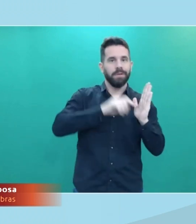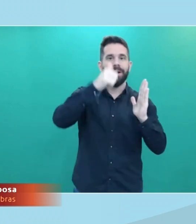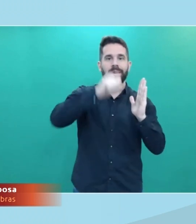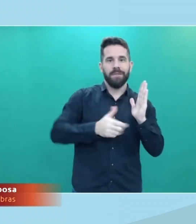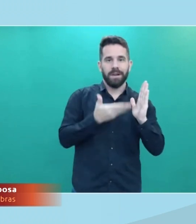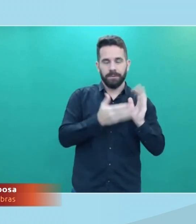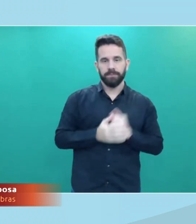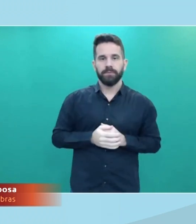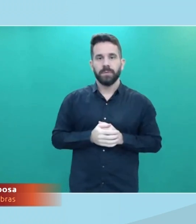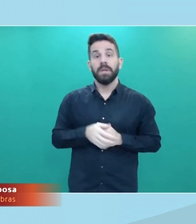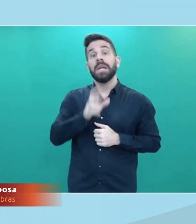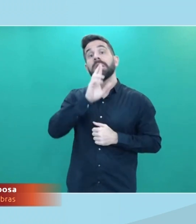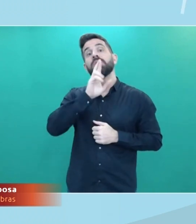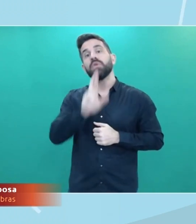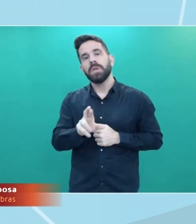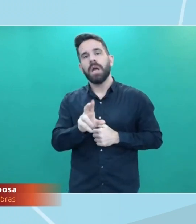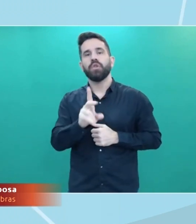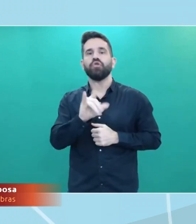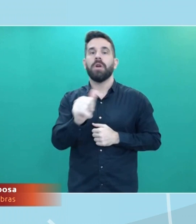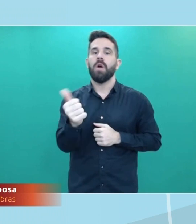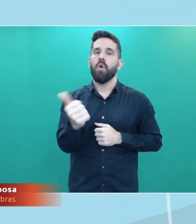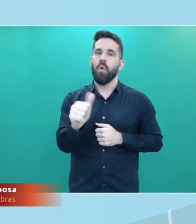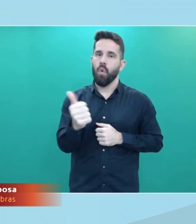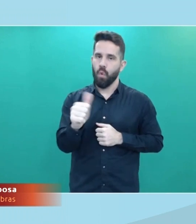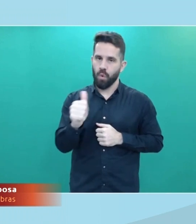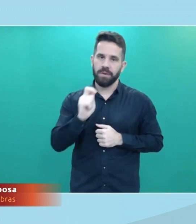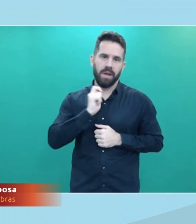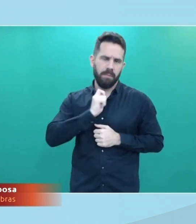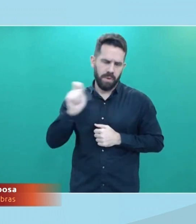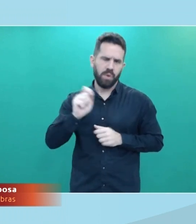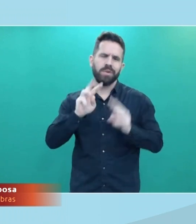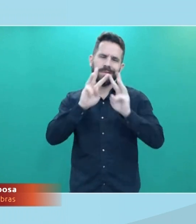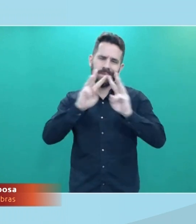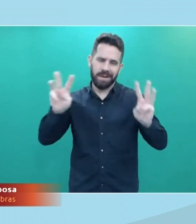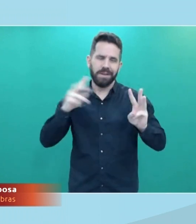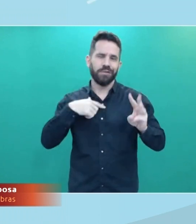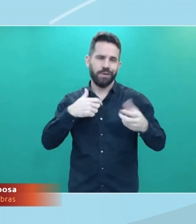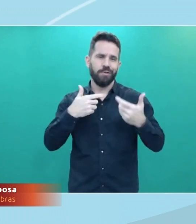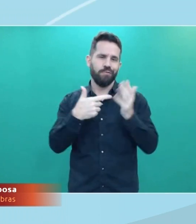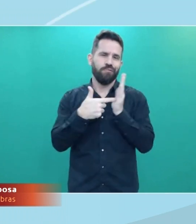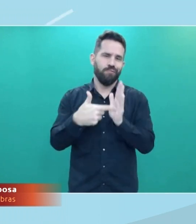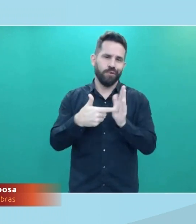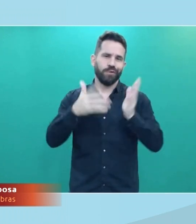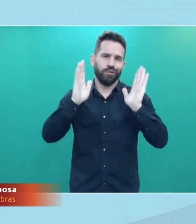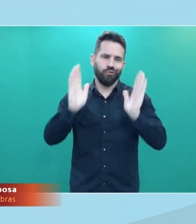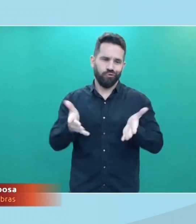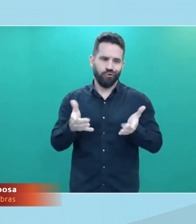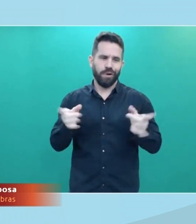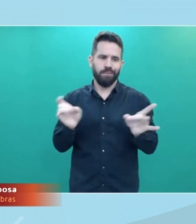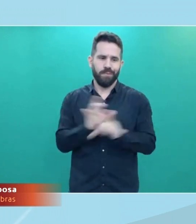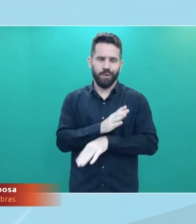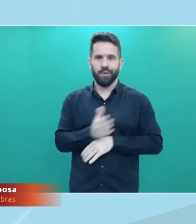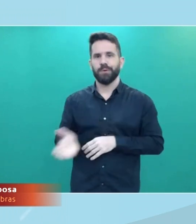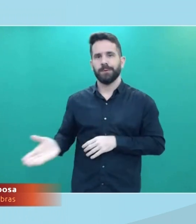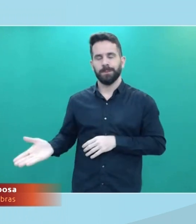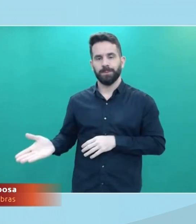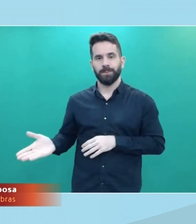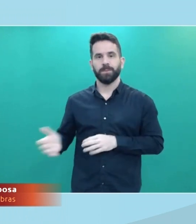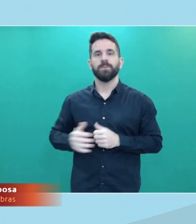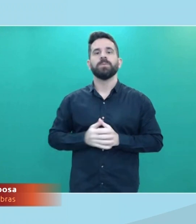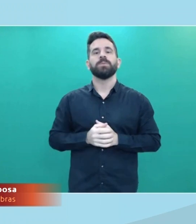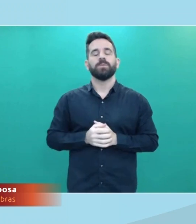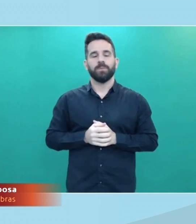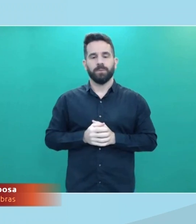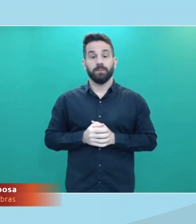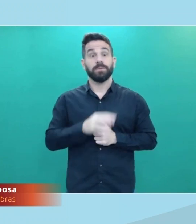dia 11 de abril, no site também que eu já citei para vocês e está aqui na tela. O FICA 2023 ocorre de